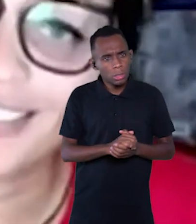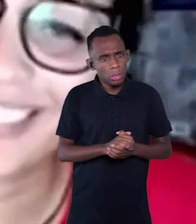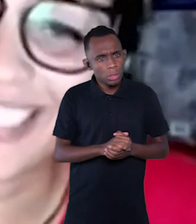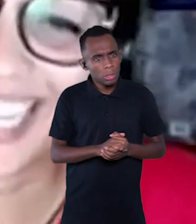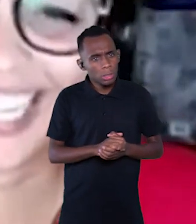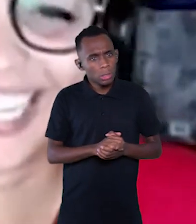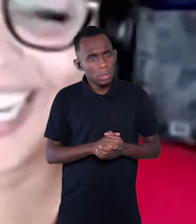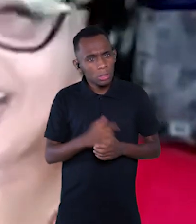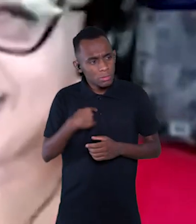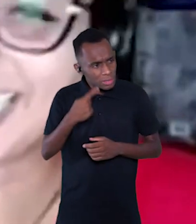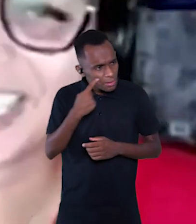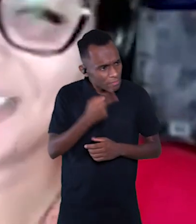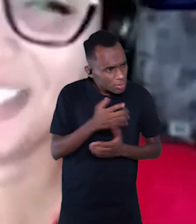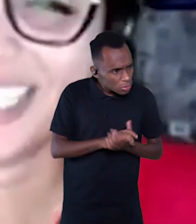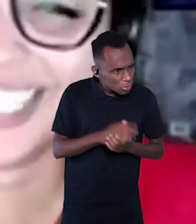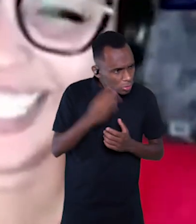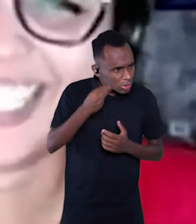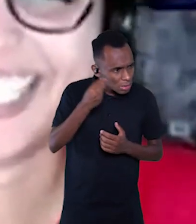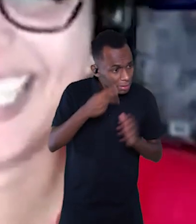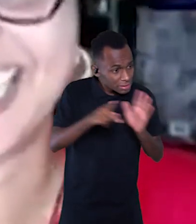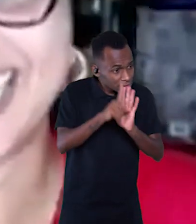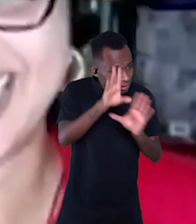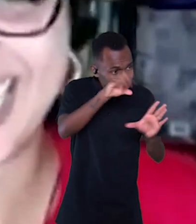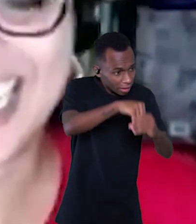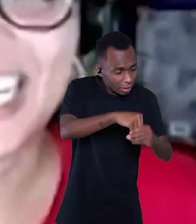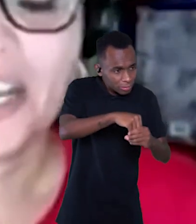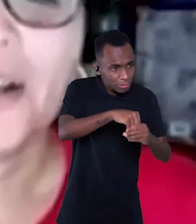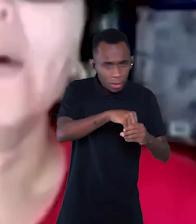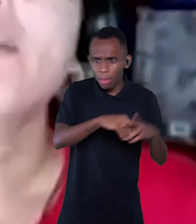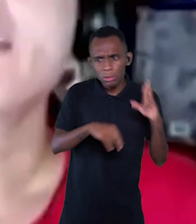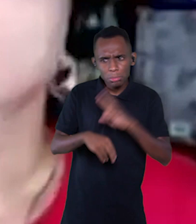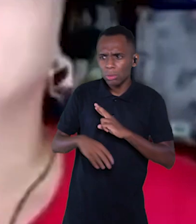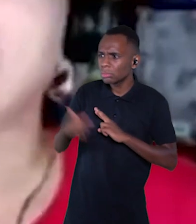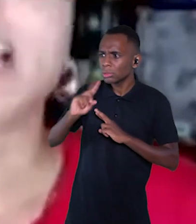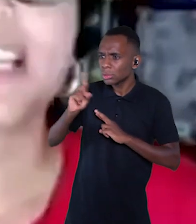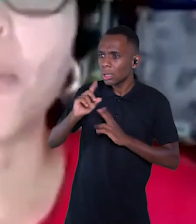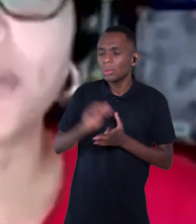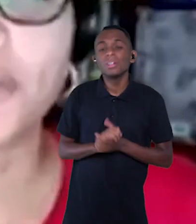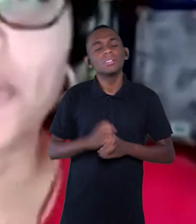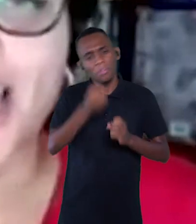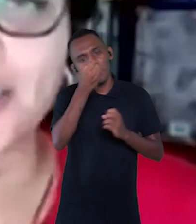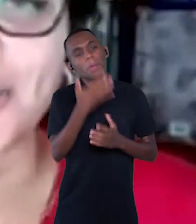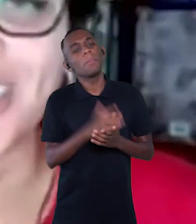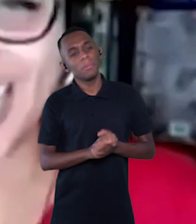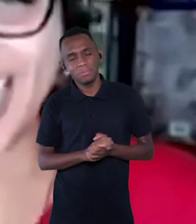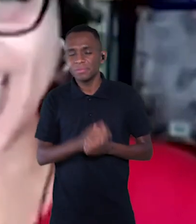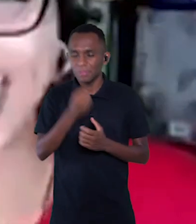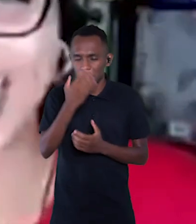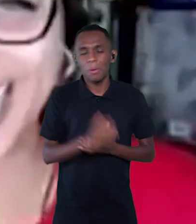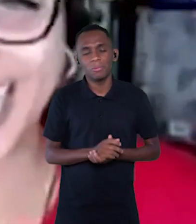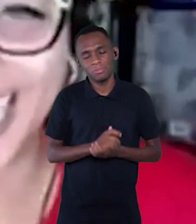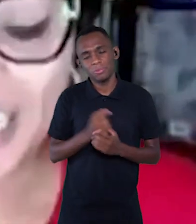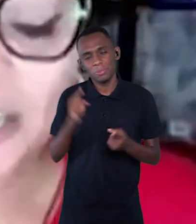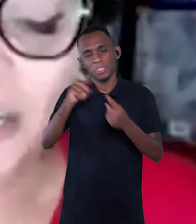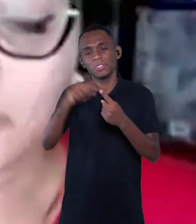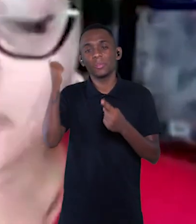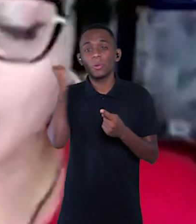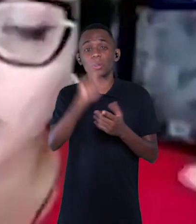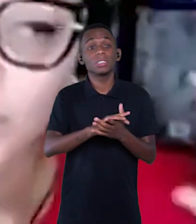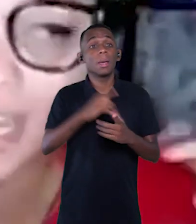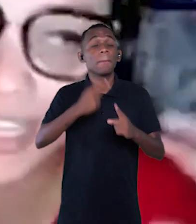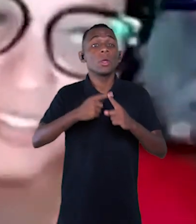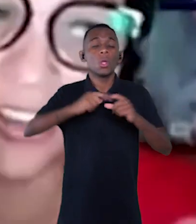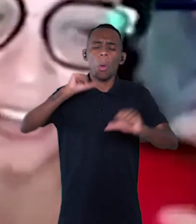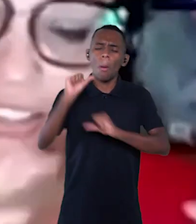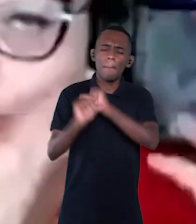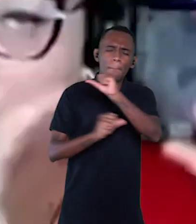história lá? Aí ela, não. Nem reconheceu. Falei, ai, que bom, então deu certo. Porque